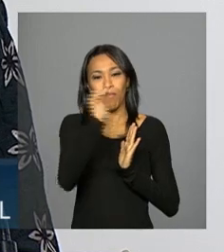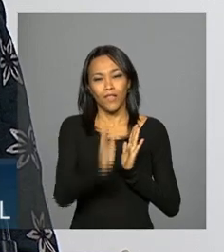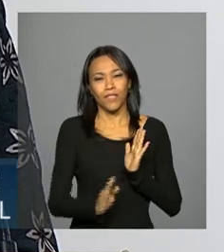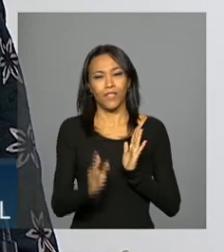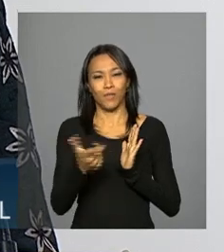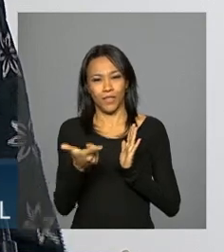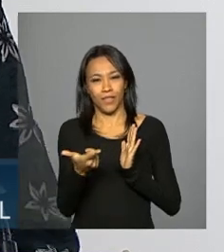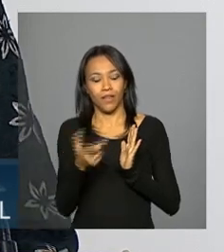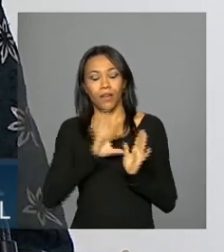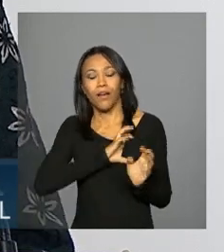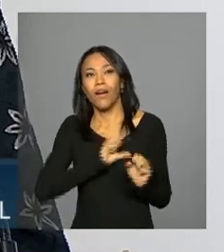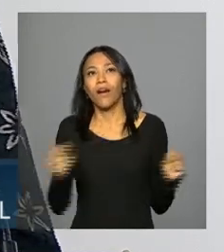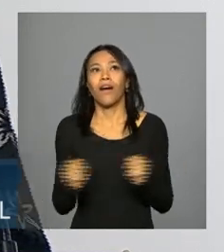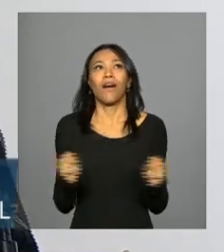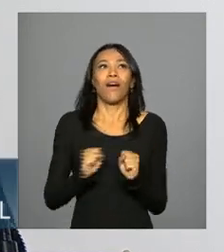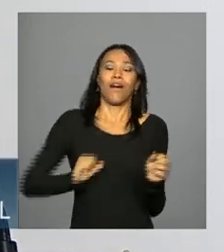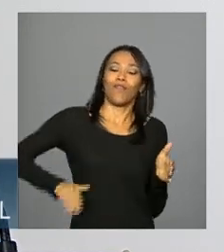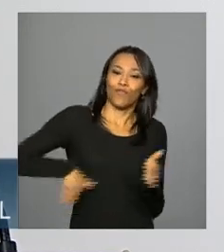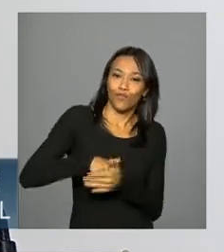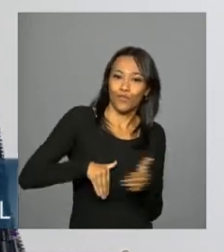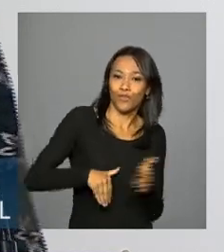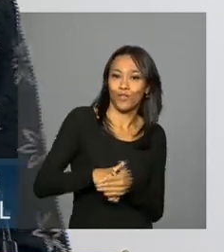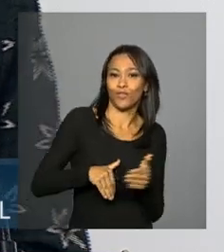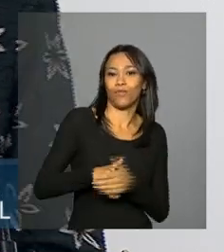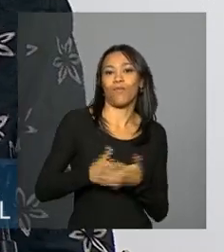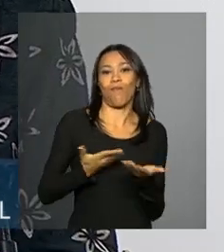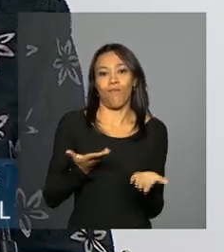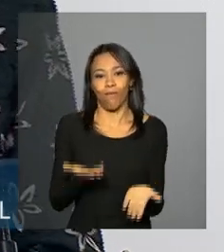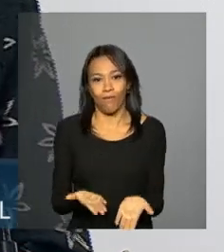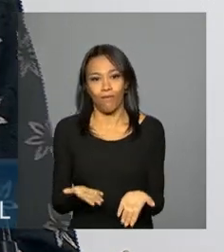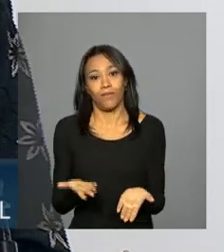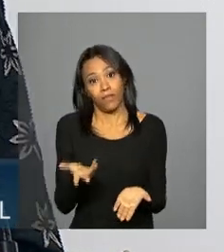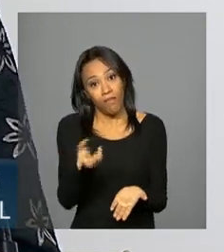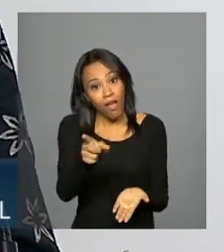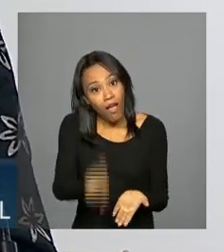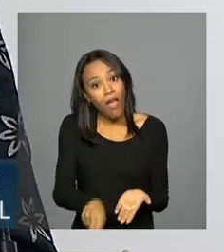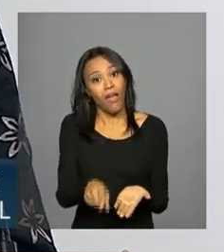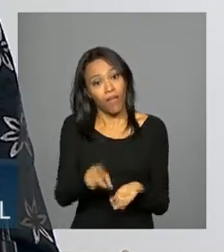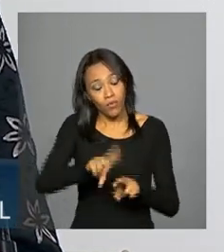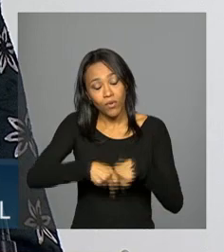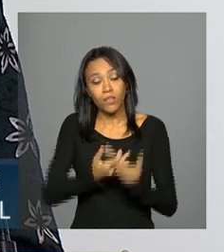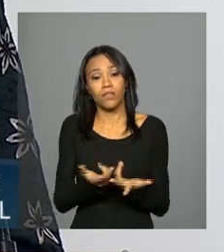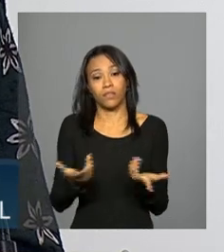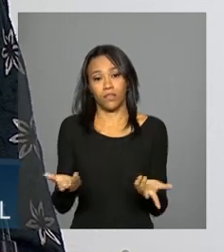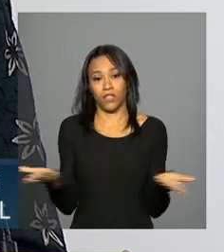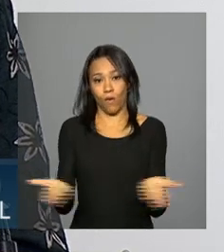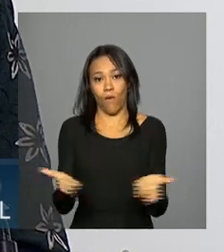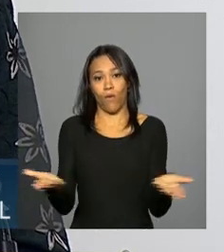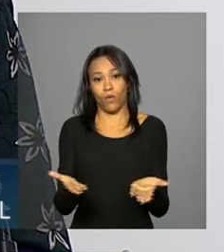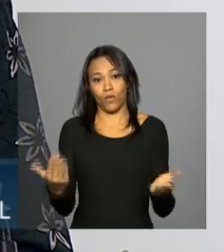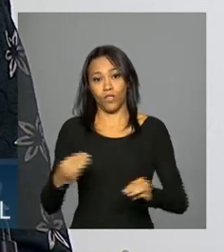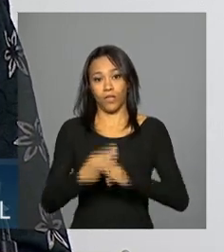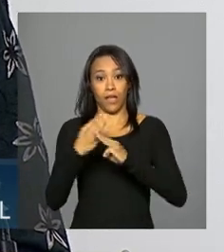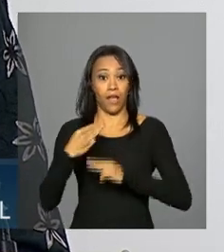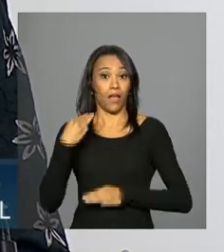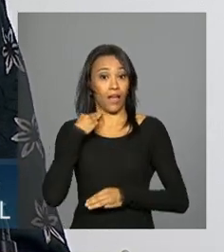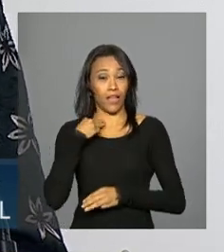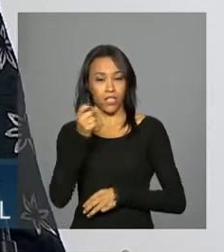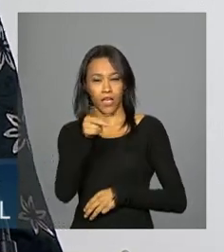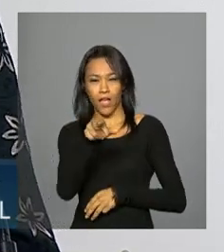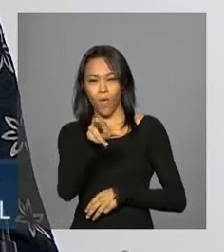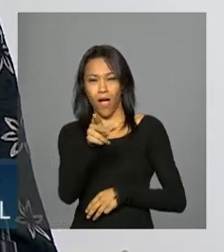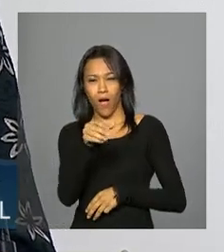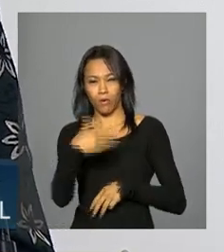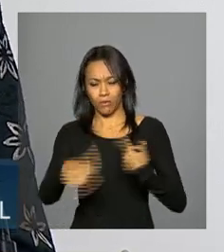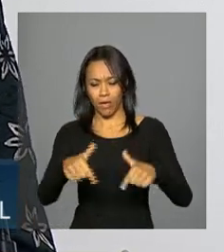como disse Nelson Rodrigues. É exatamente isso que a Caixa está fazendo hoje, marcando um gol de placa